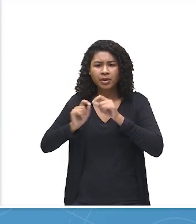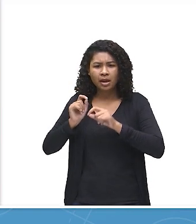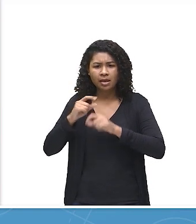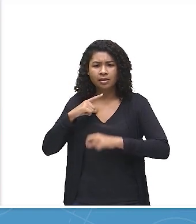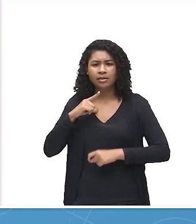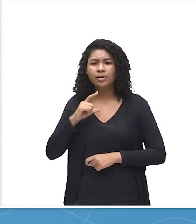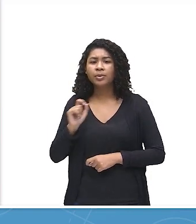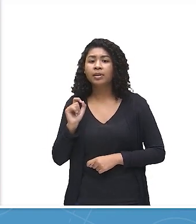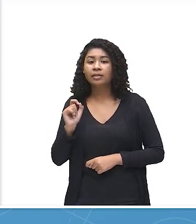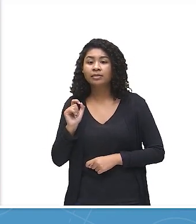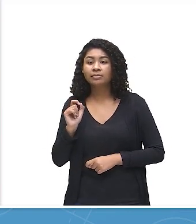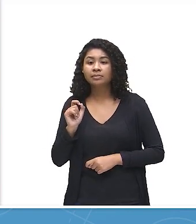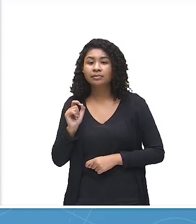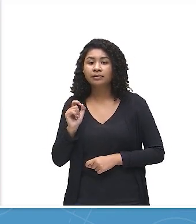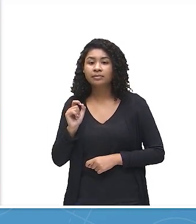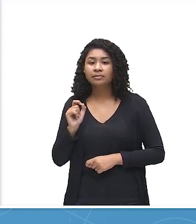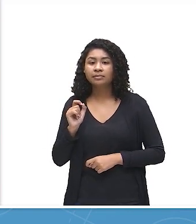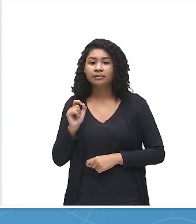Under,